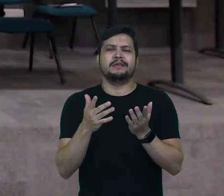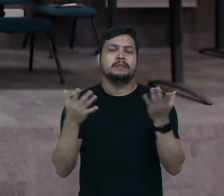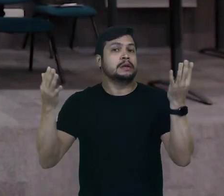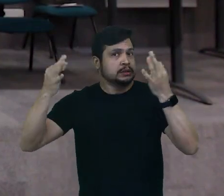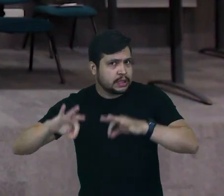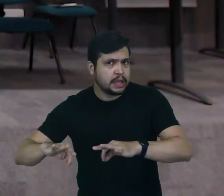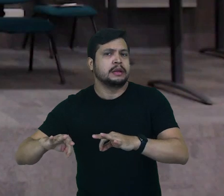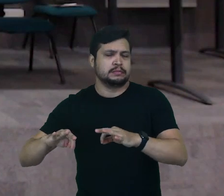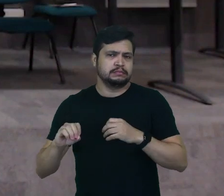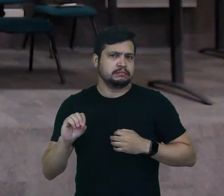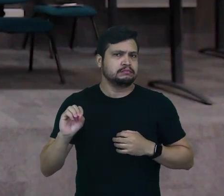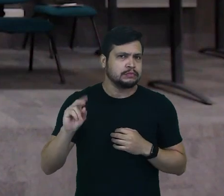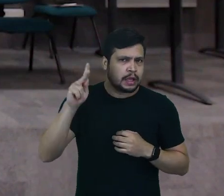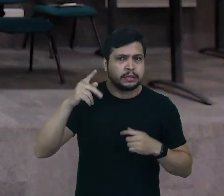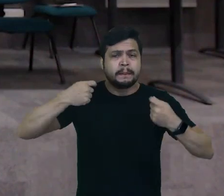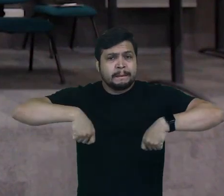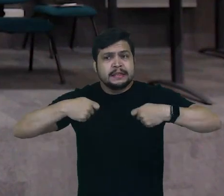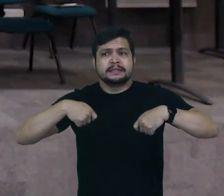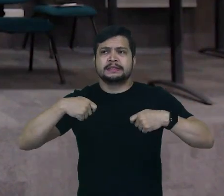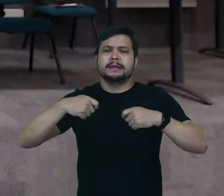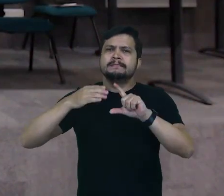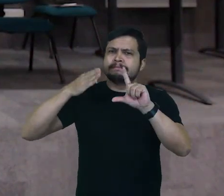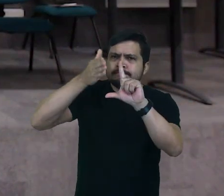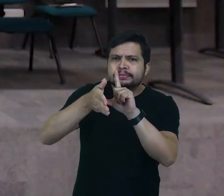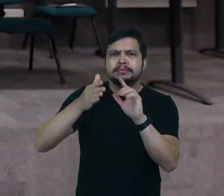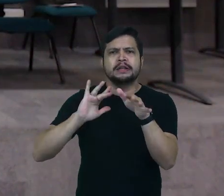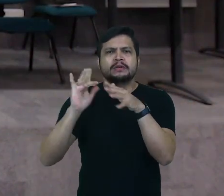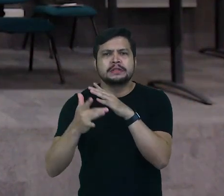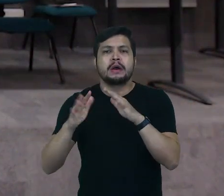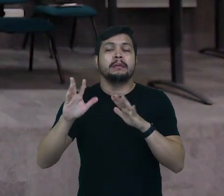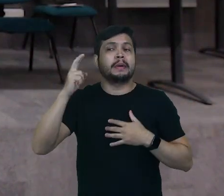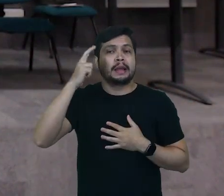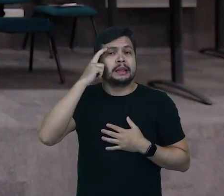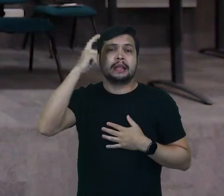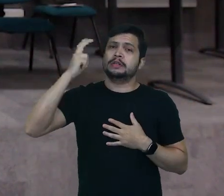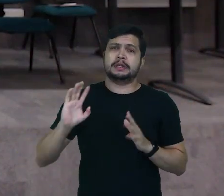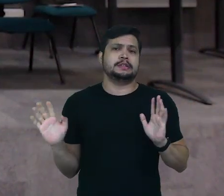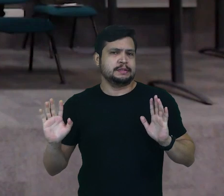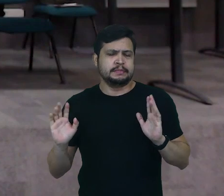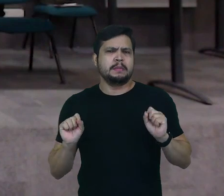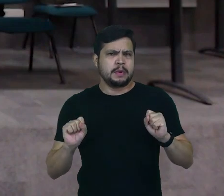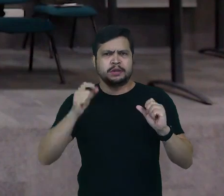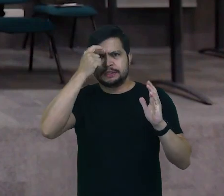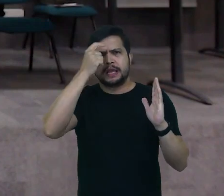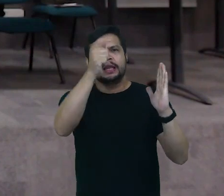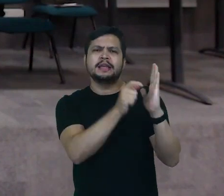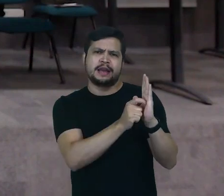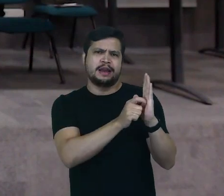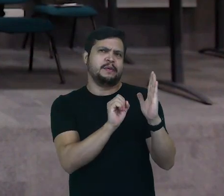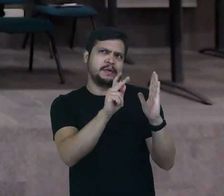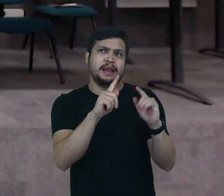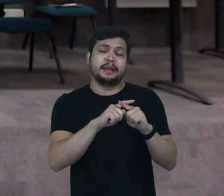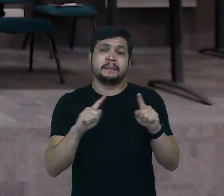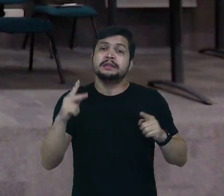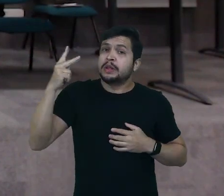dela e não ela de você. Usa isso com inteligência, que pode até ser a inteligência